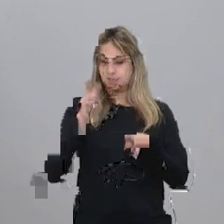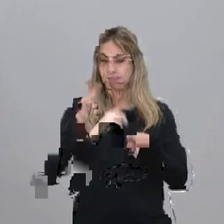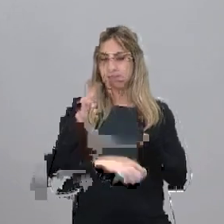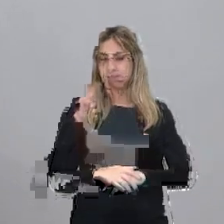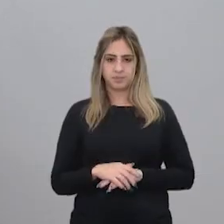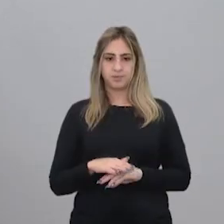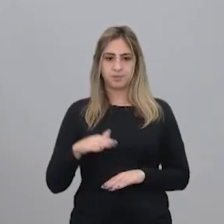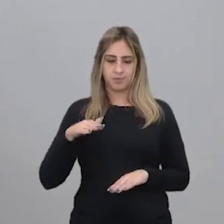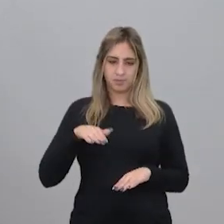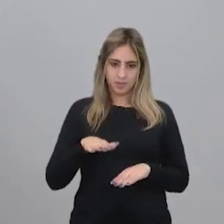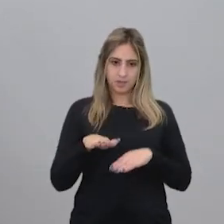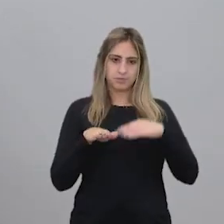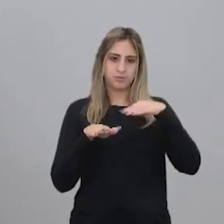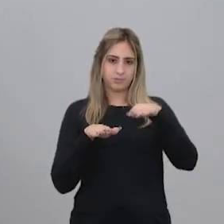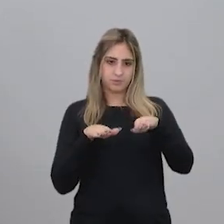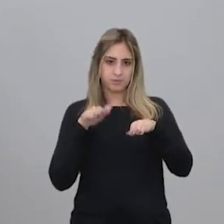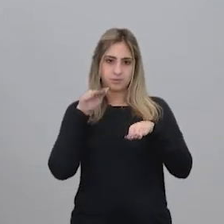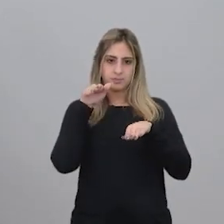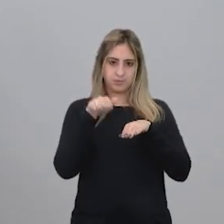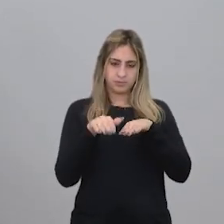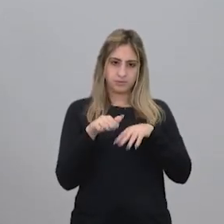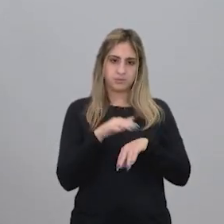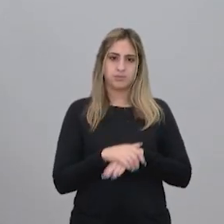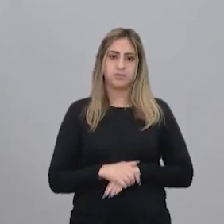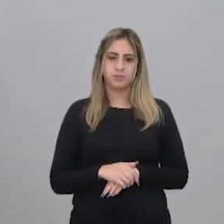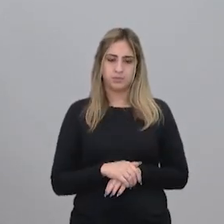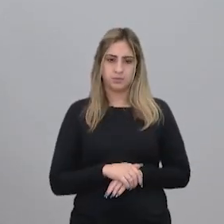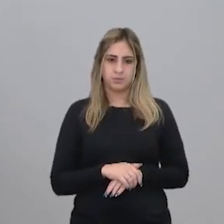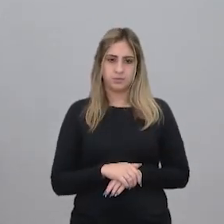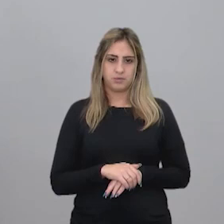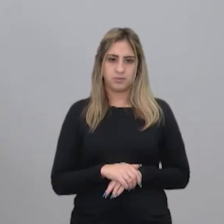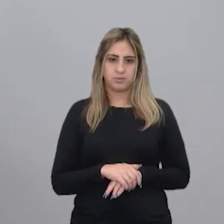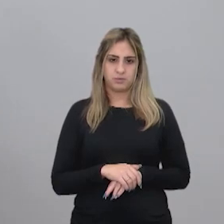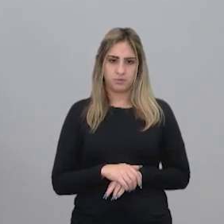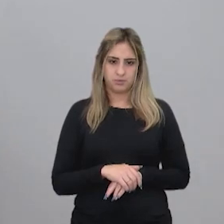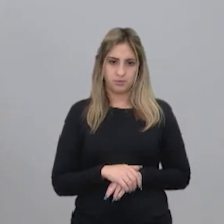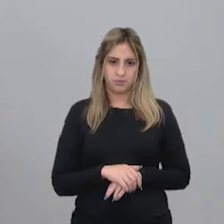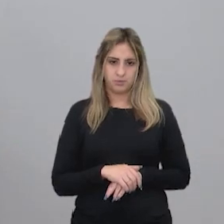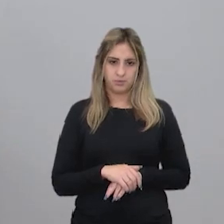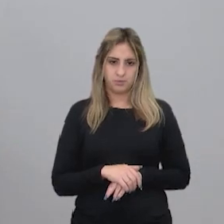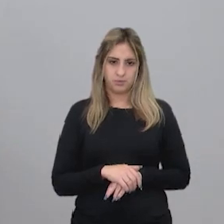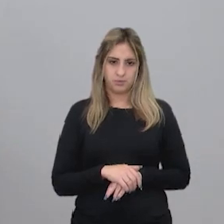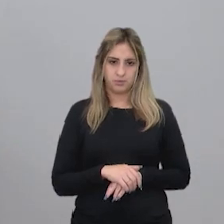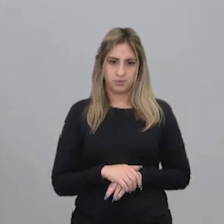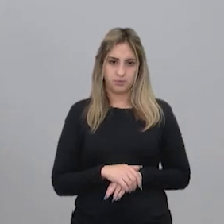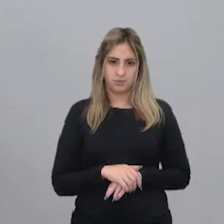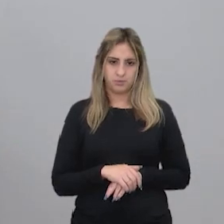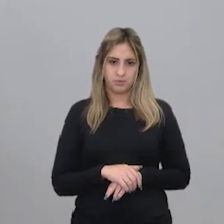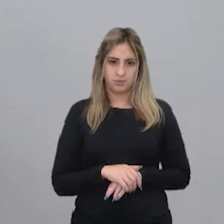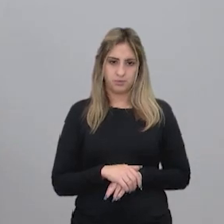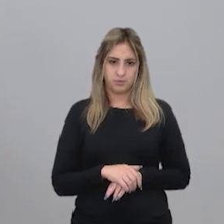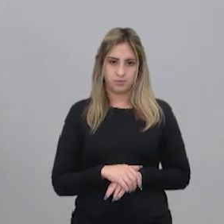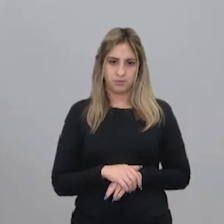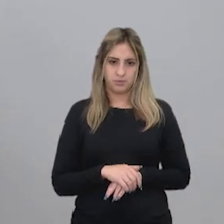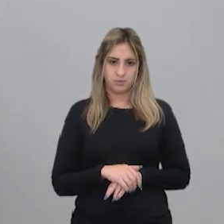você chuta, aí pega a piqueta, bate. Aí você vai...